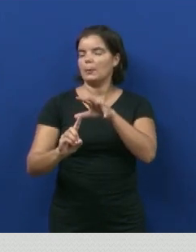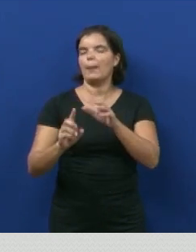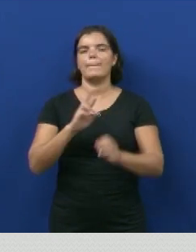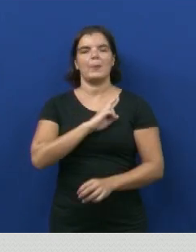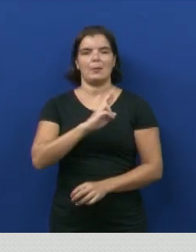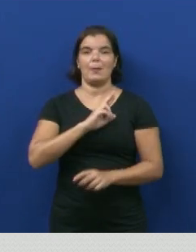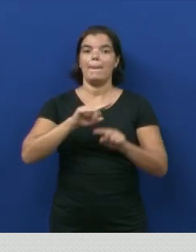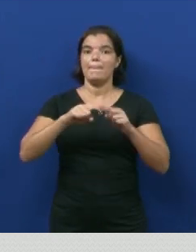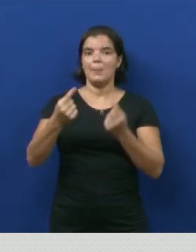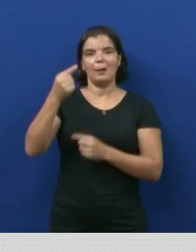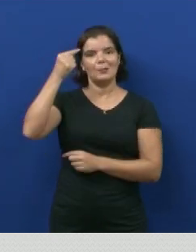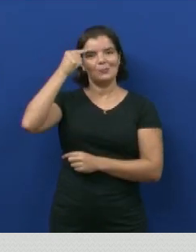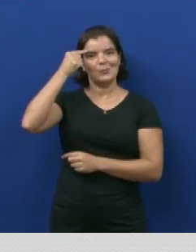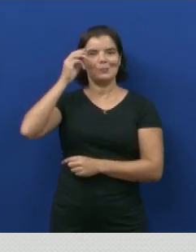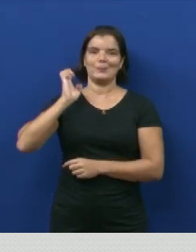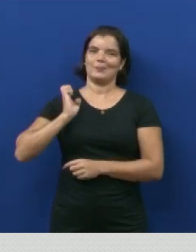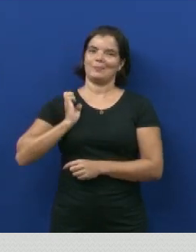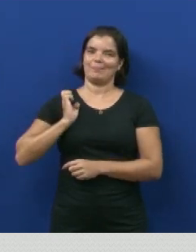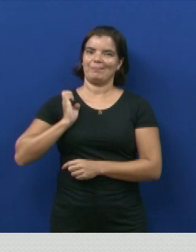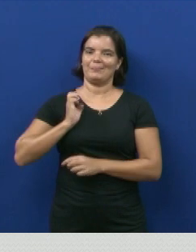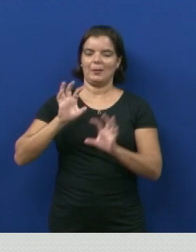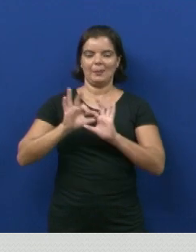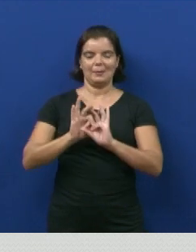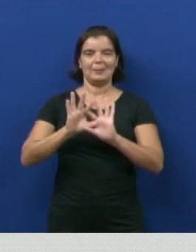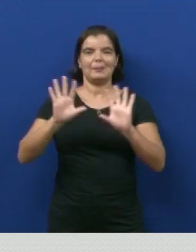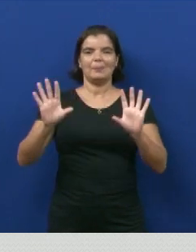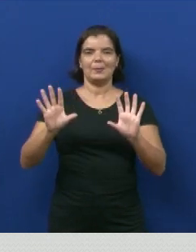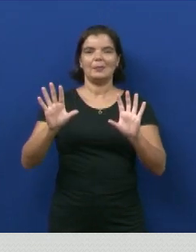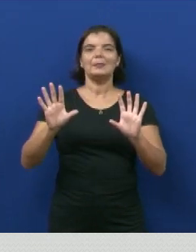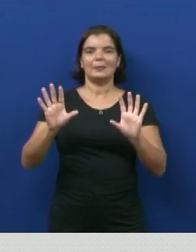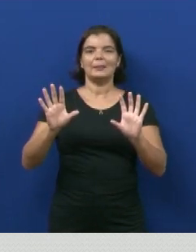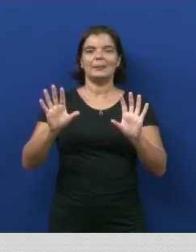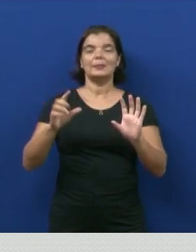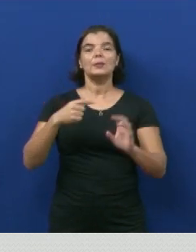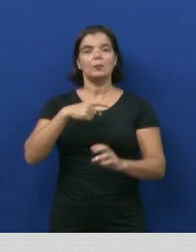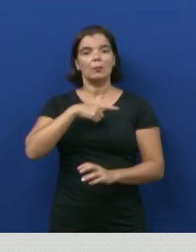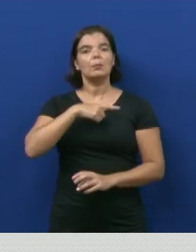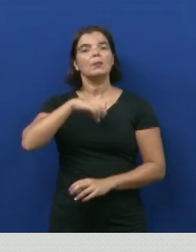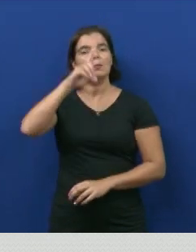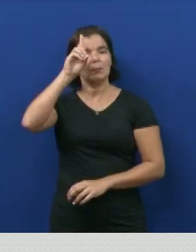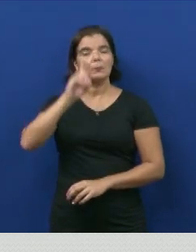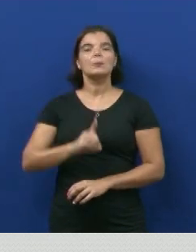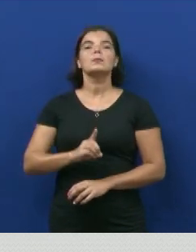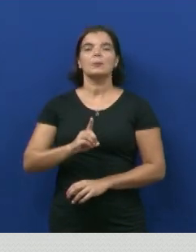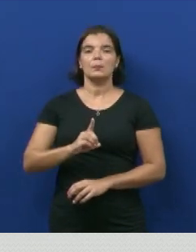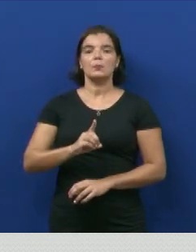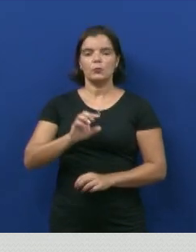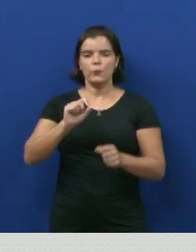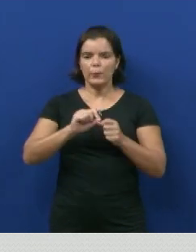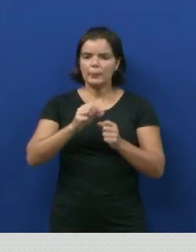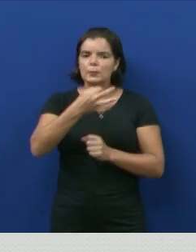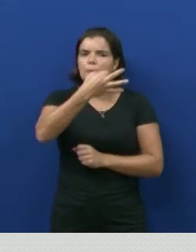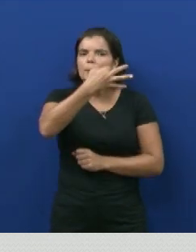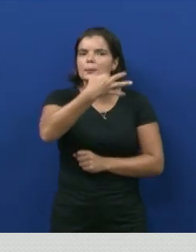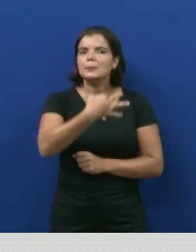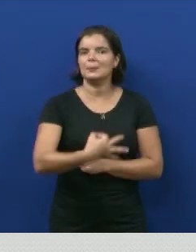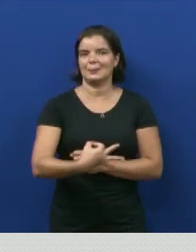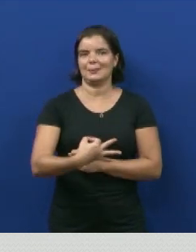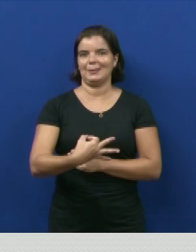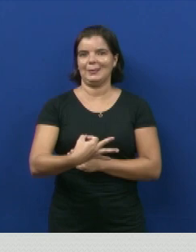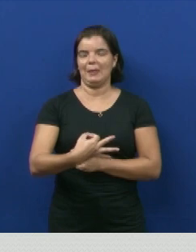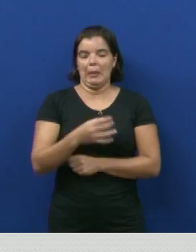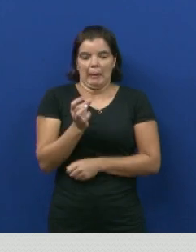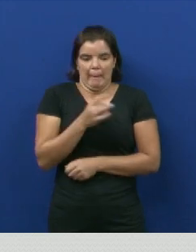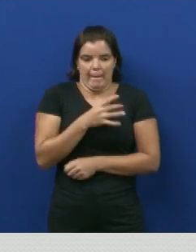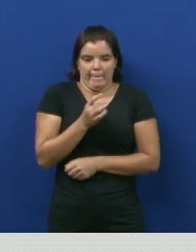mas sim pelo princípio ético. Né? Essa liberdade e autonomia, eu tenho o direito sim de fazer o que é certo, não porque eu tenho